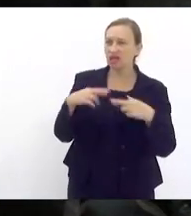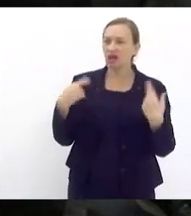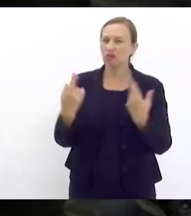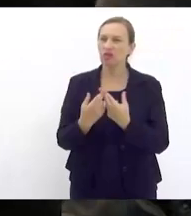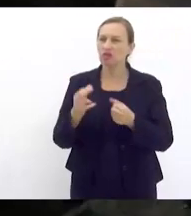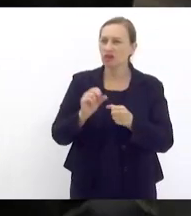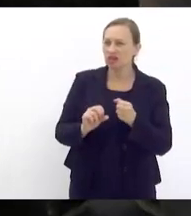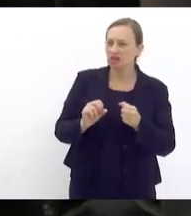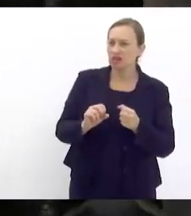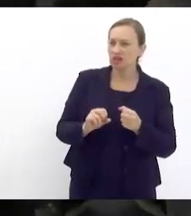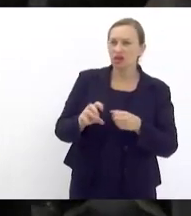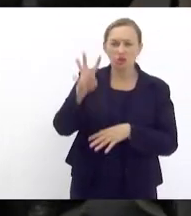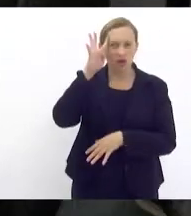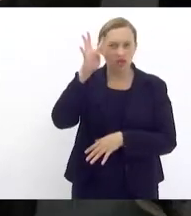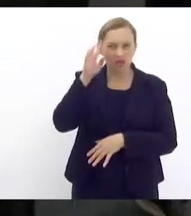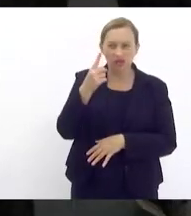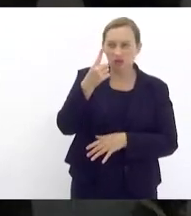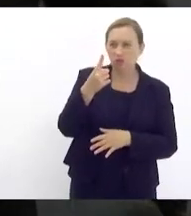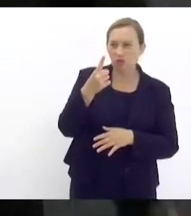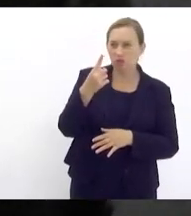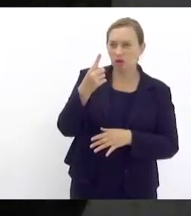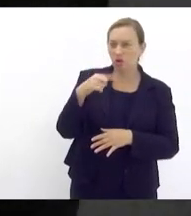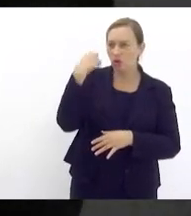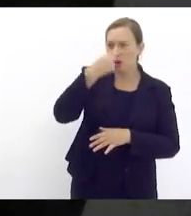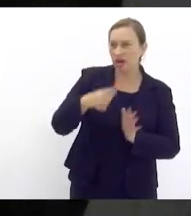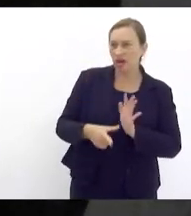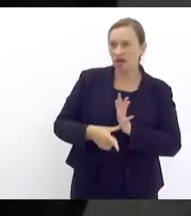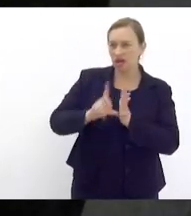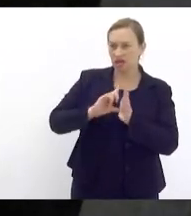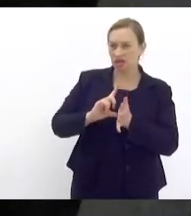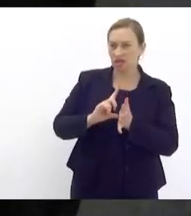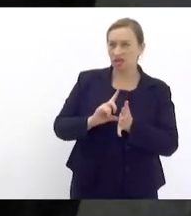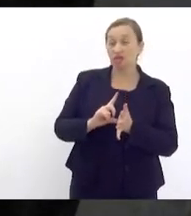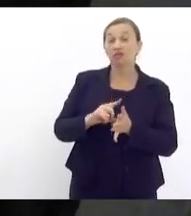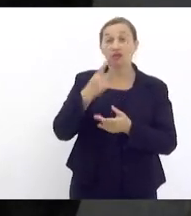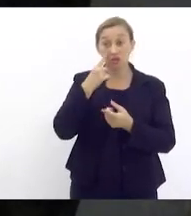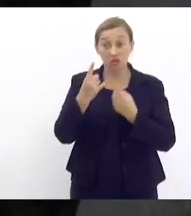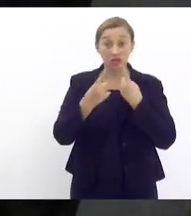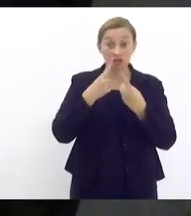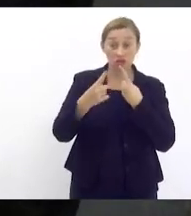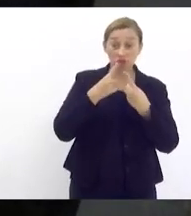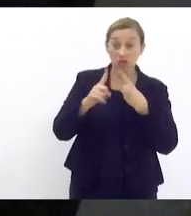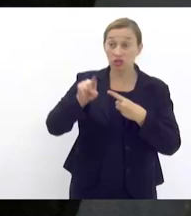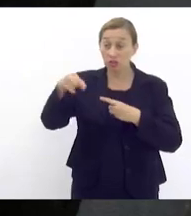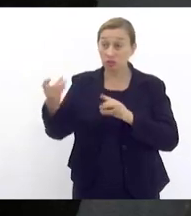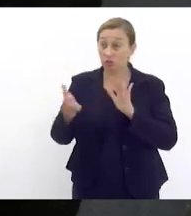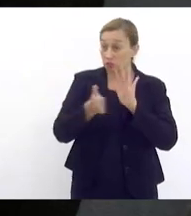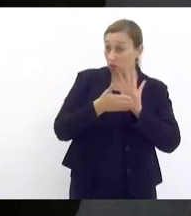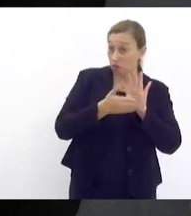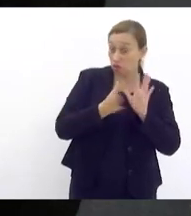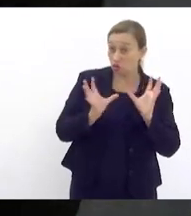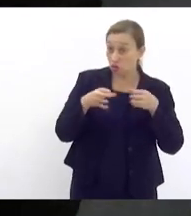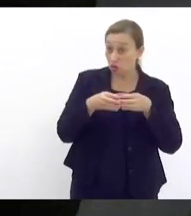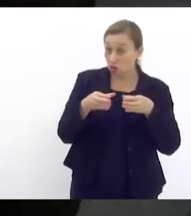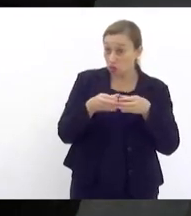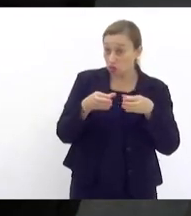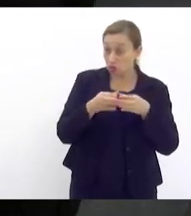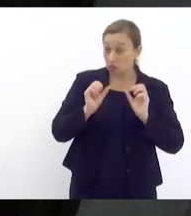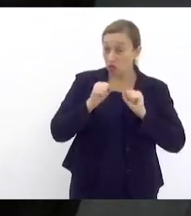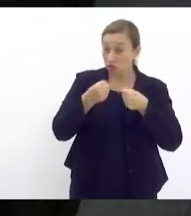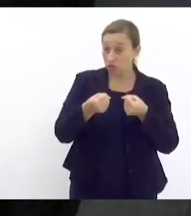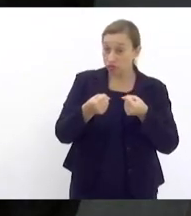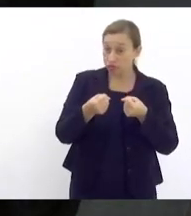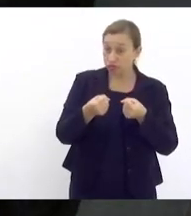1 hora antes da sessão da CJ se tiver que adentrar um pouco de dentro mas faz essa discussão e depois faz a proposição conjunto que dá força